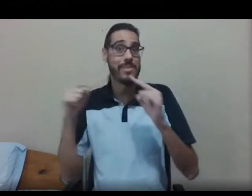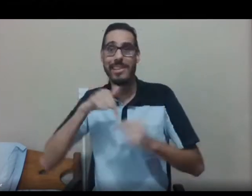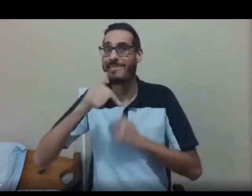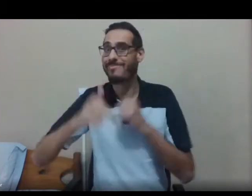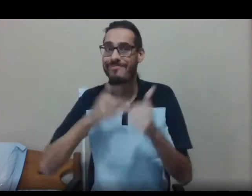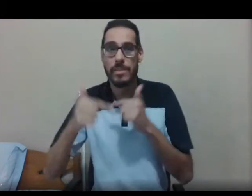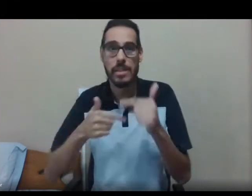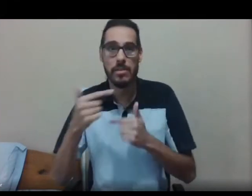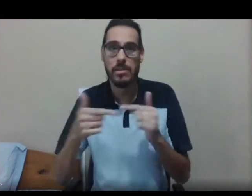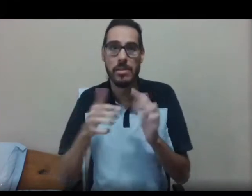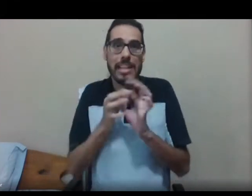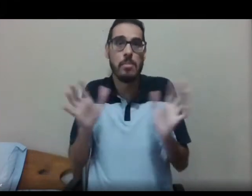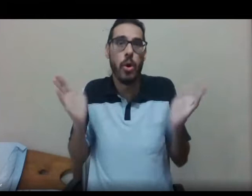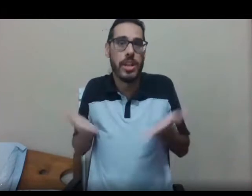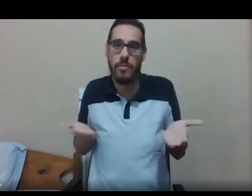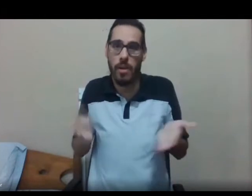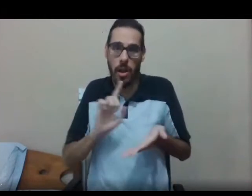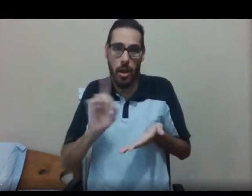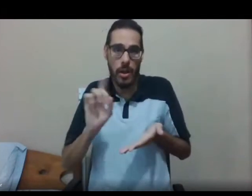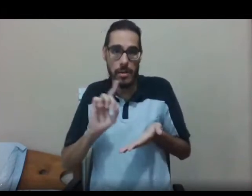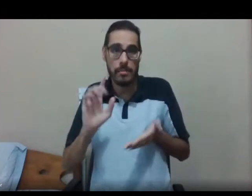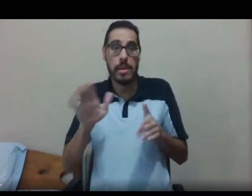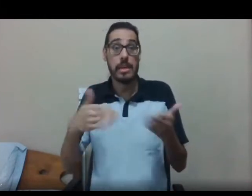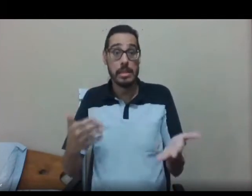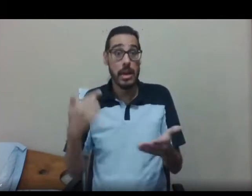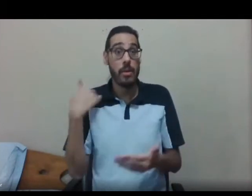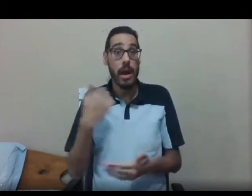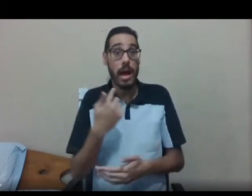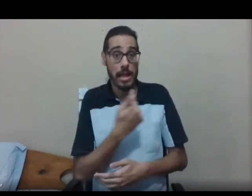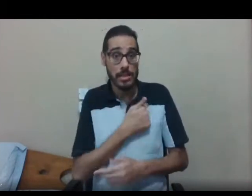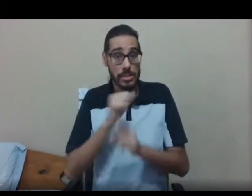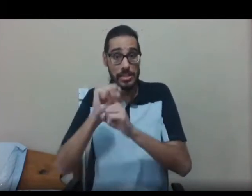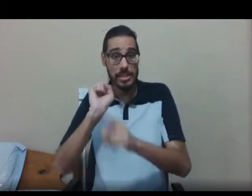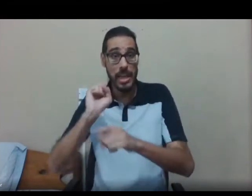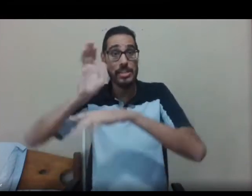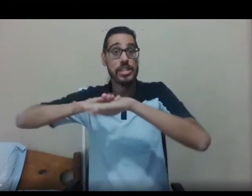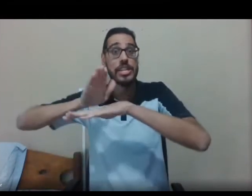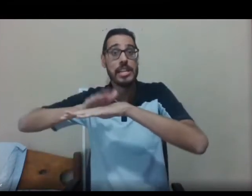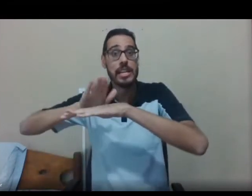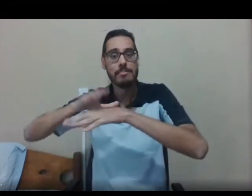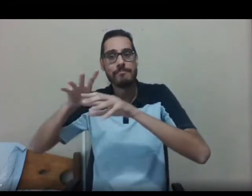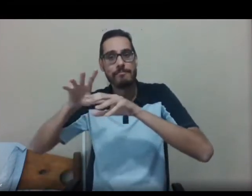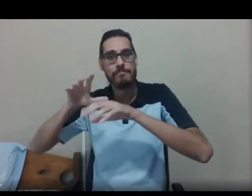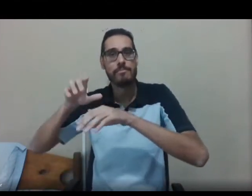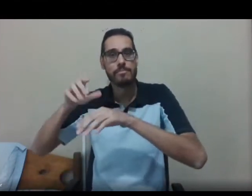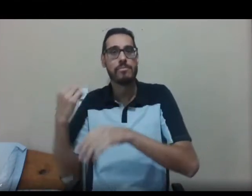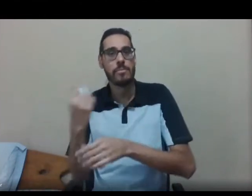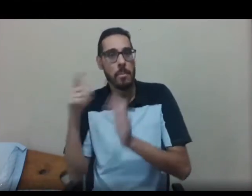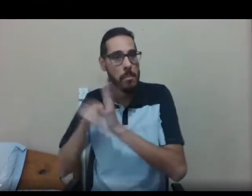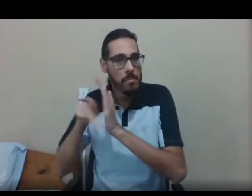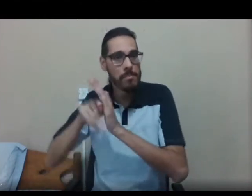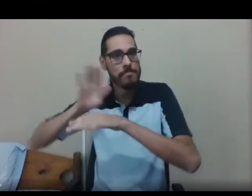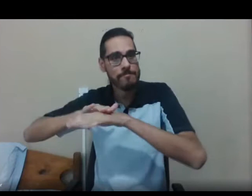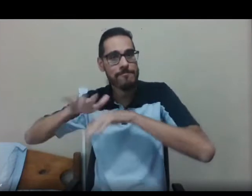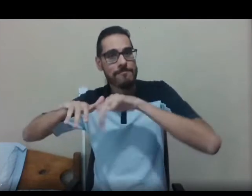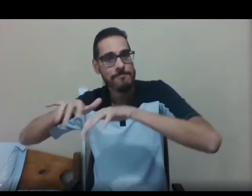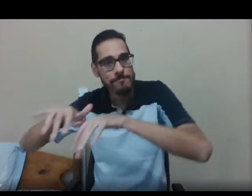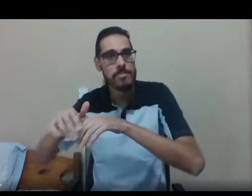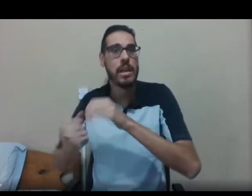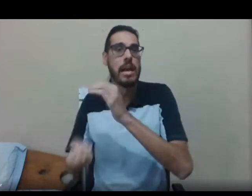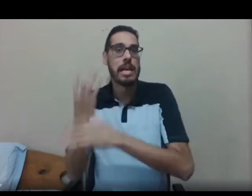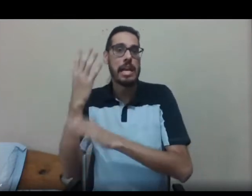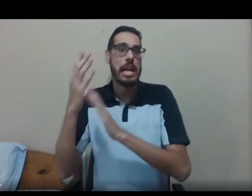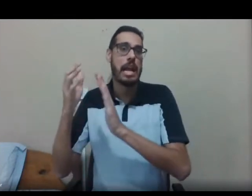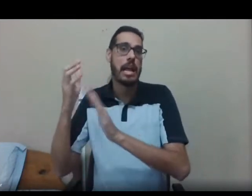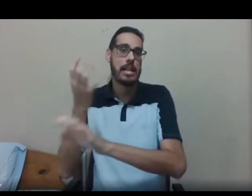está disponível e não é necessário solicitar a sala agora, porque a gente ainda não está em processo